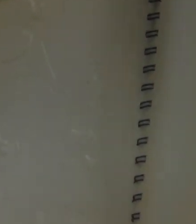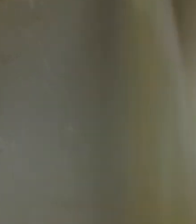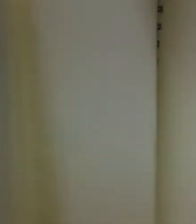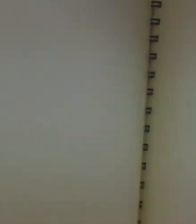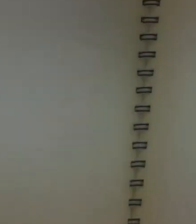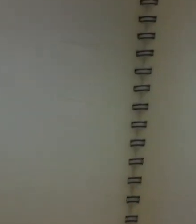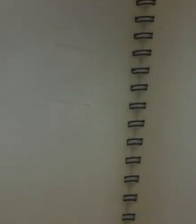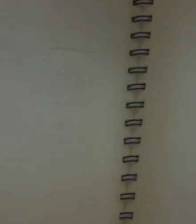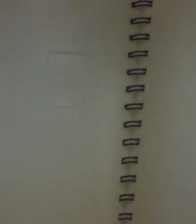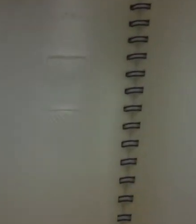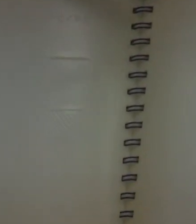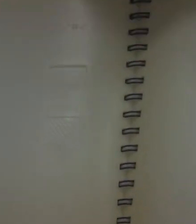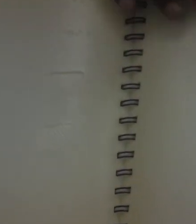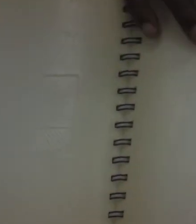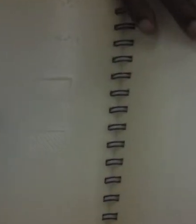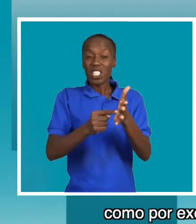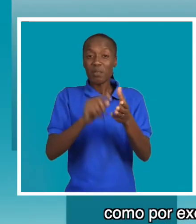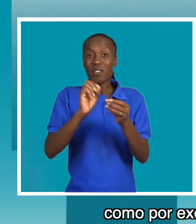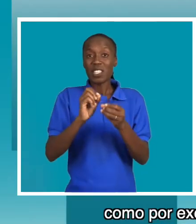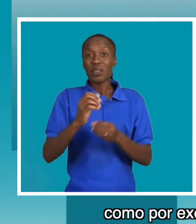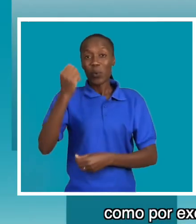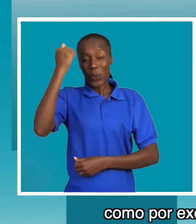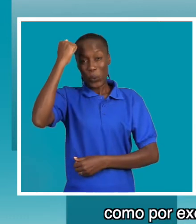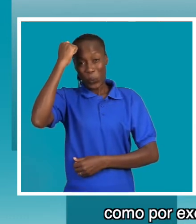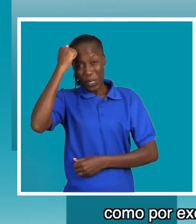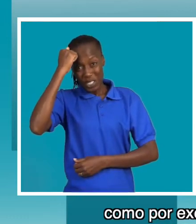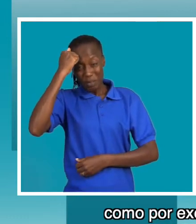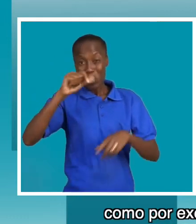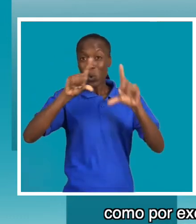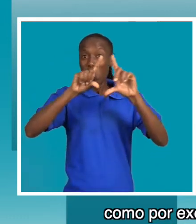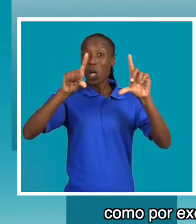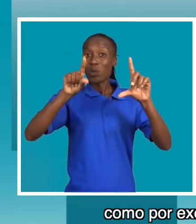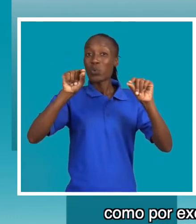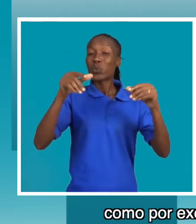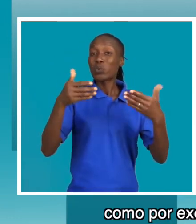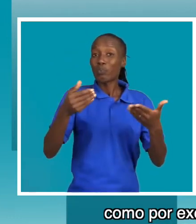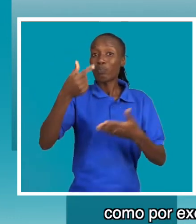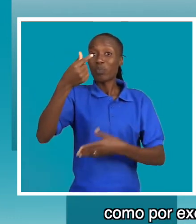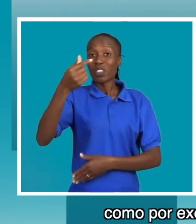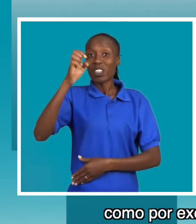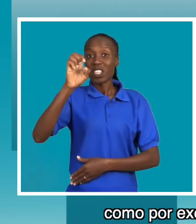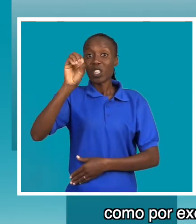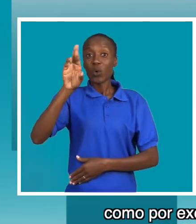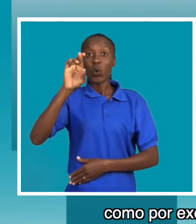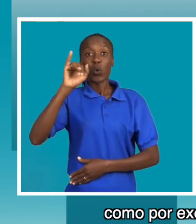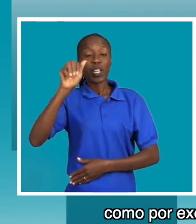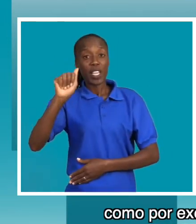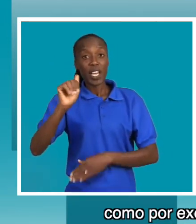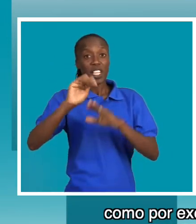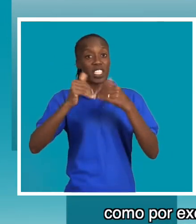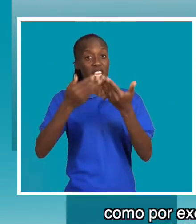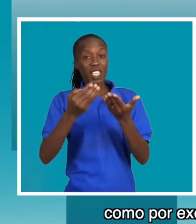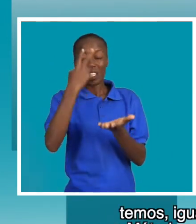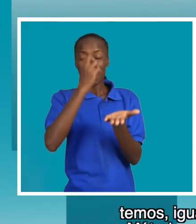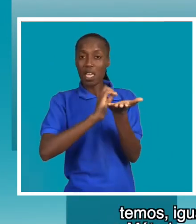a teoria do conhecimento que está também aqui em braile.